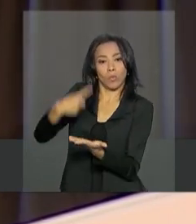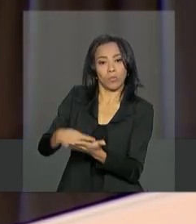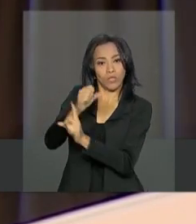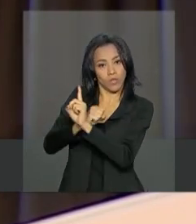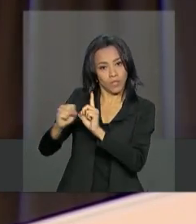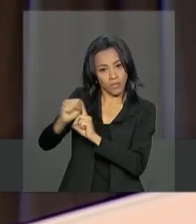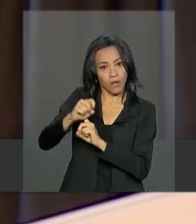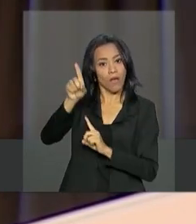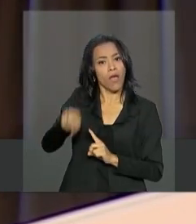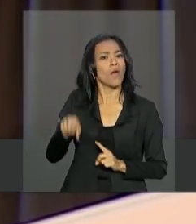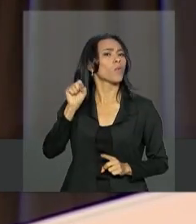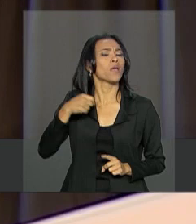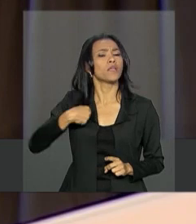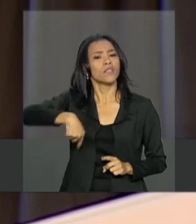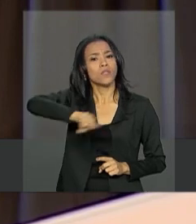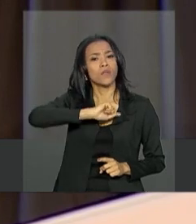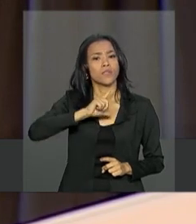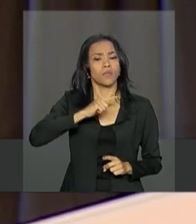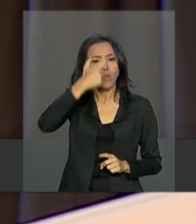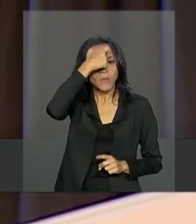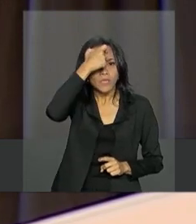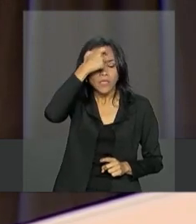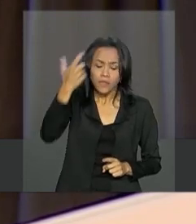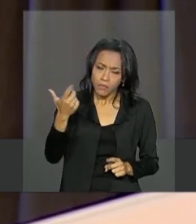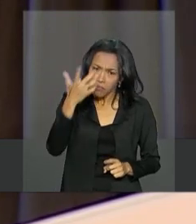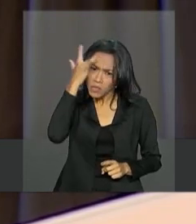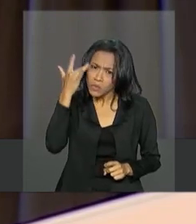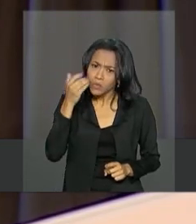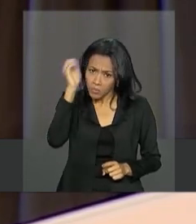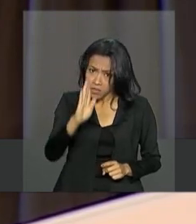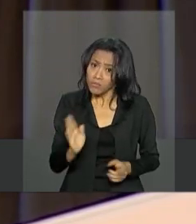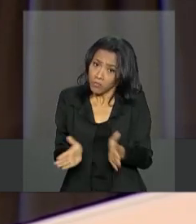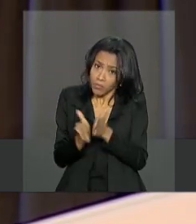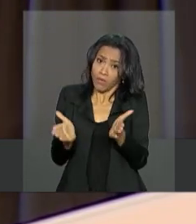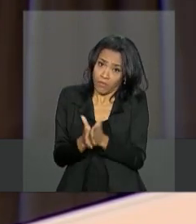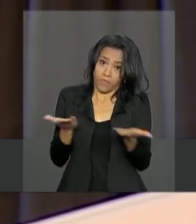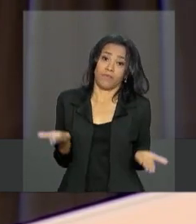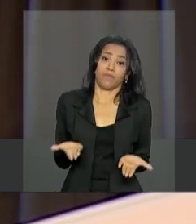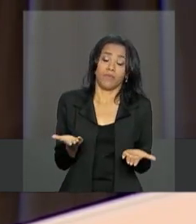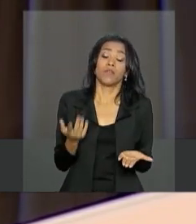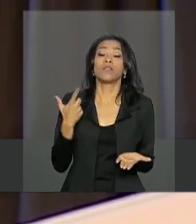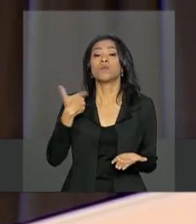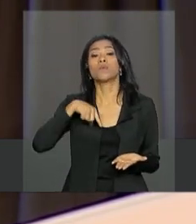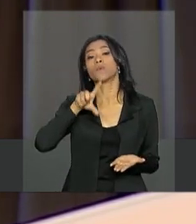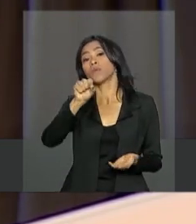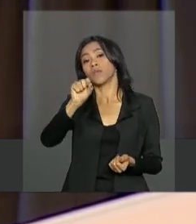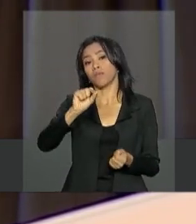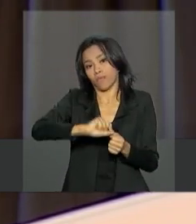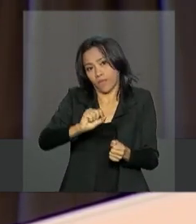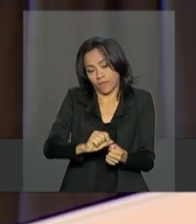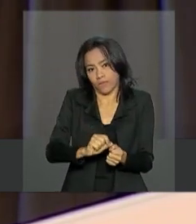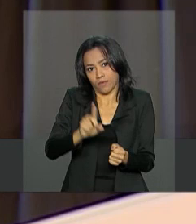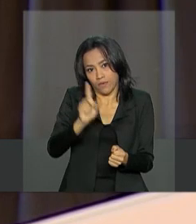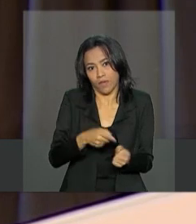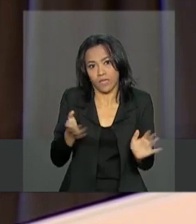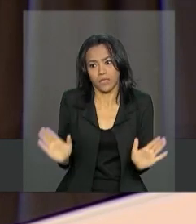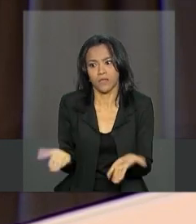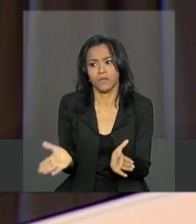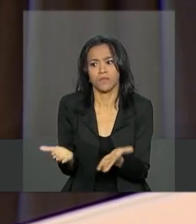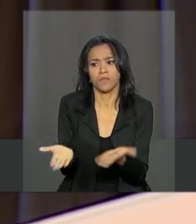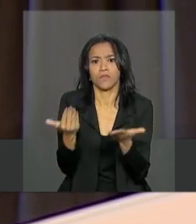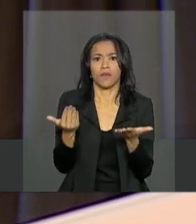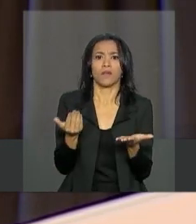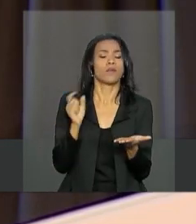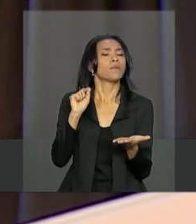ciência e consciência de que nós temos no país ainda gente muito pobre. Então, a primeira coisa que se deve fazer é incentivar a iniciativa